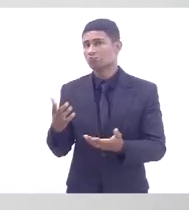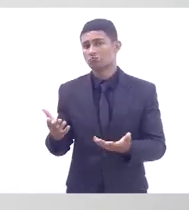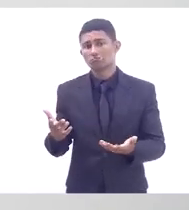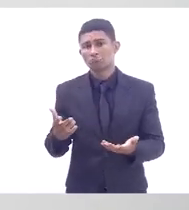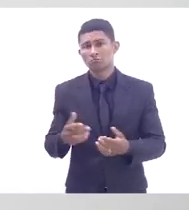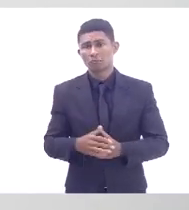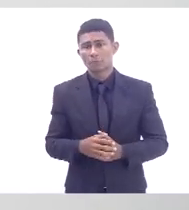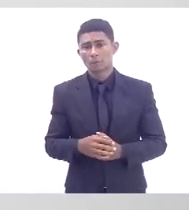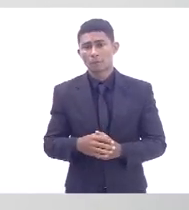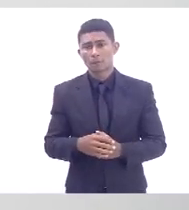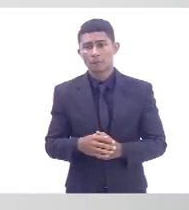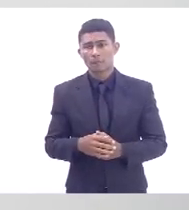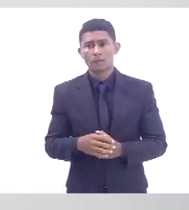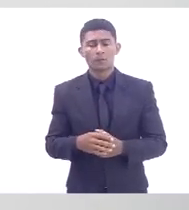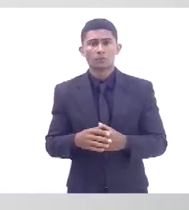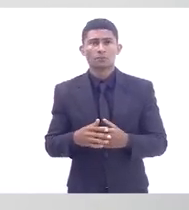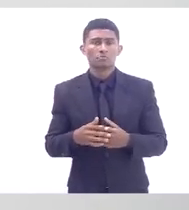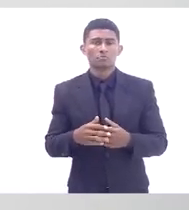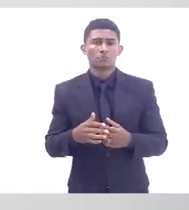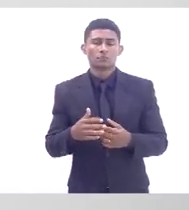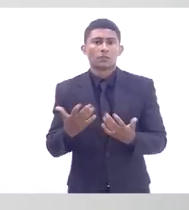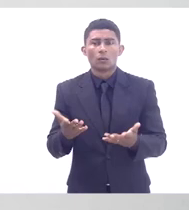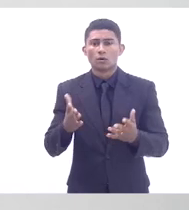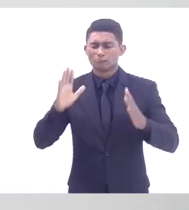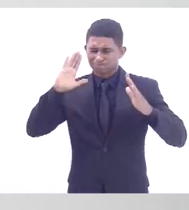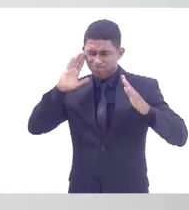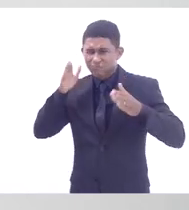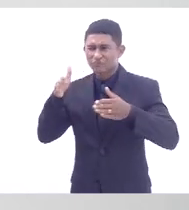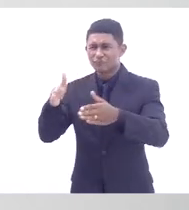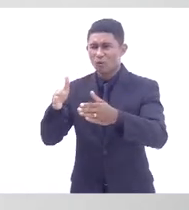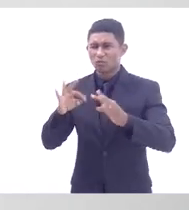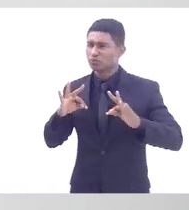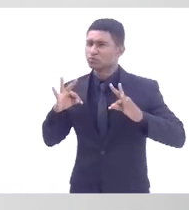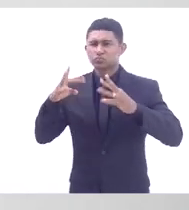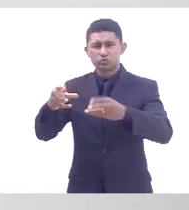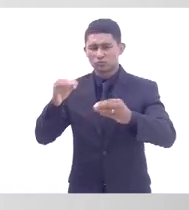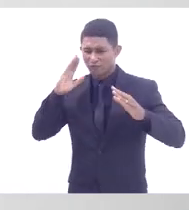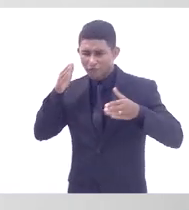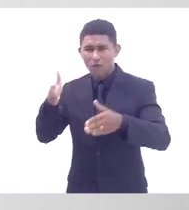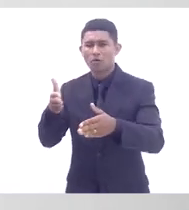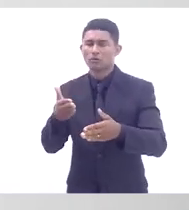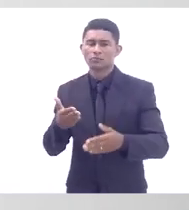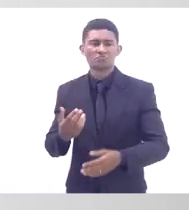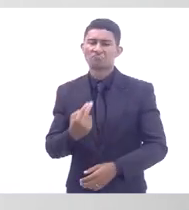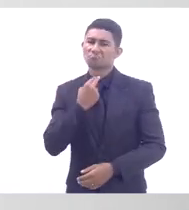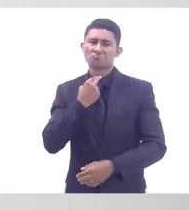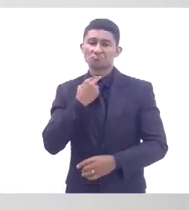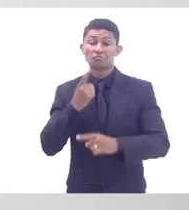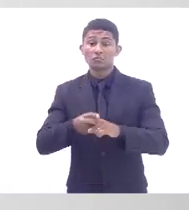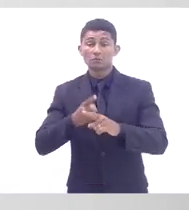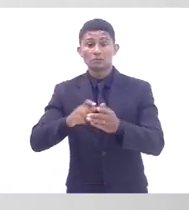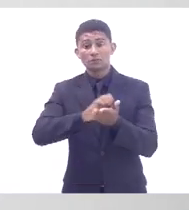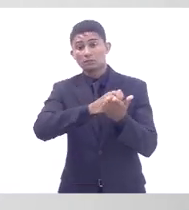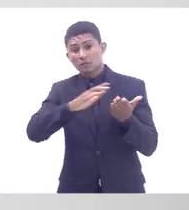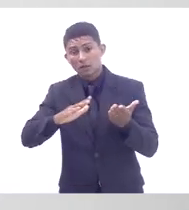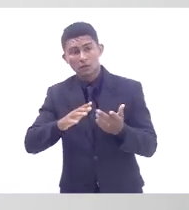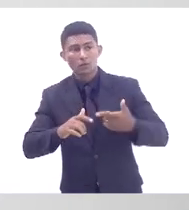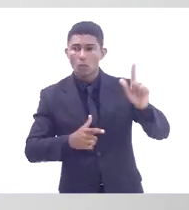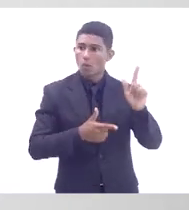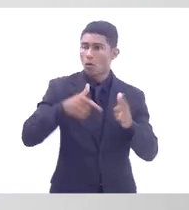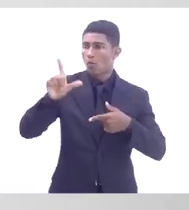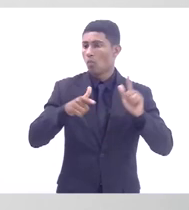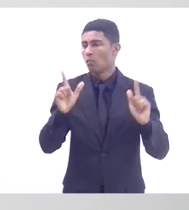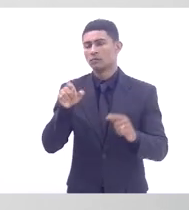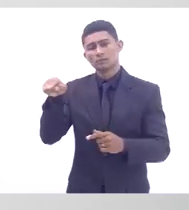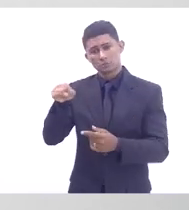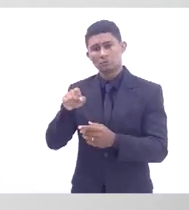não queiram não posso ter dedicação exclusiva porque é desenvolve uma série de outras atividades Esse é um desenho